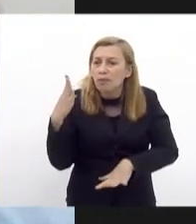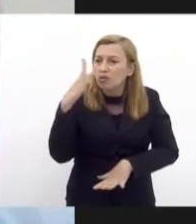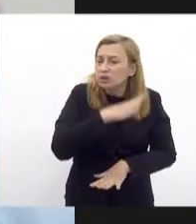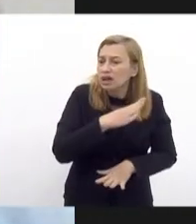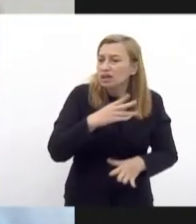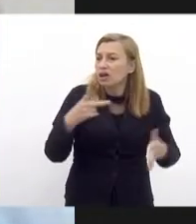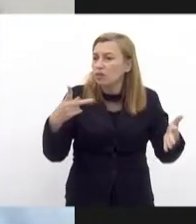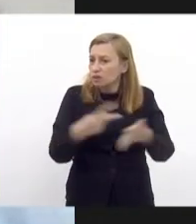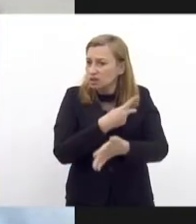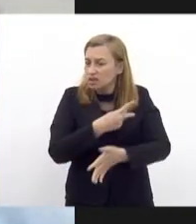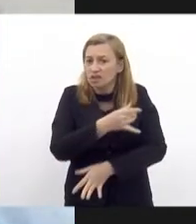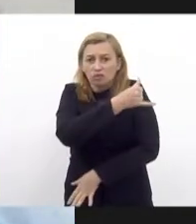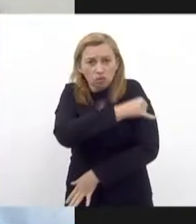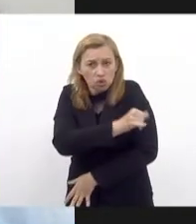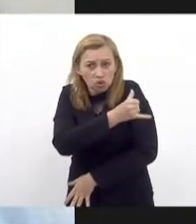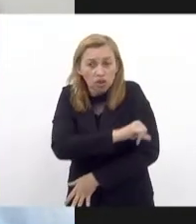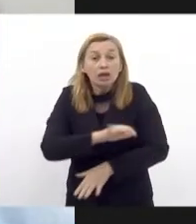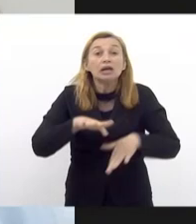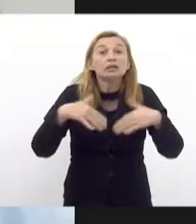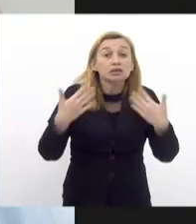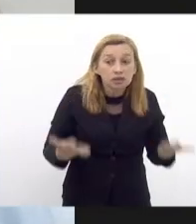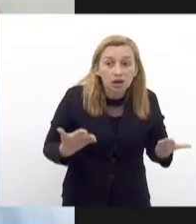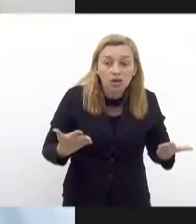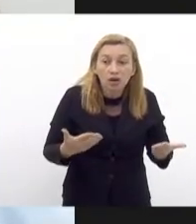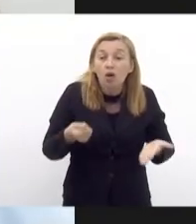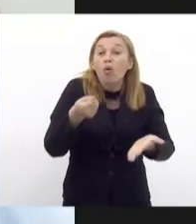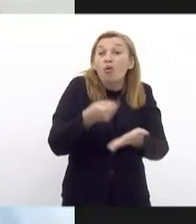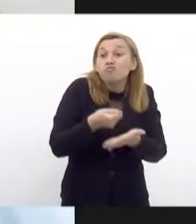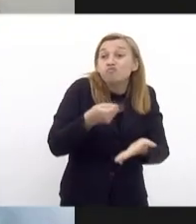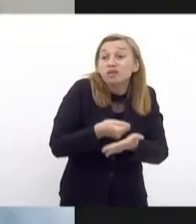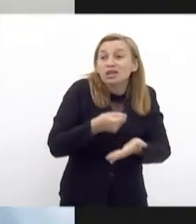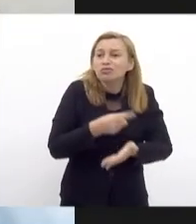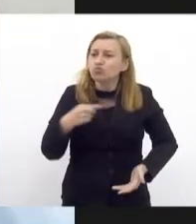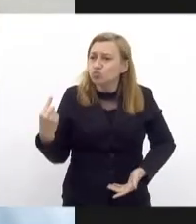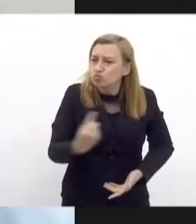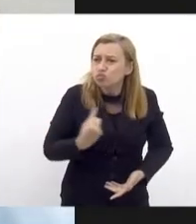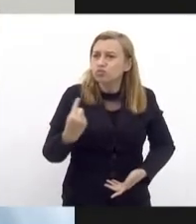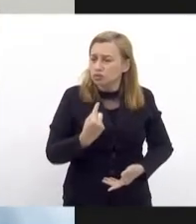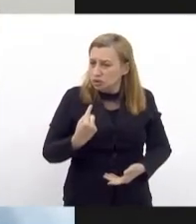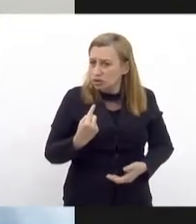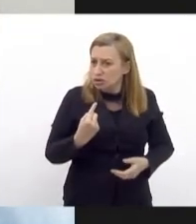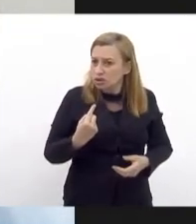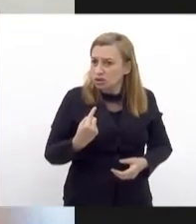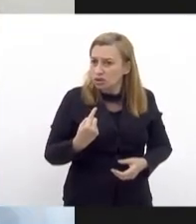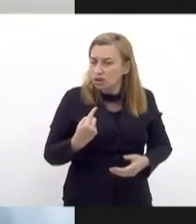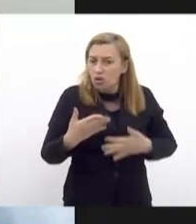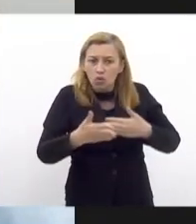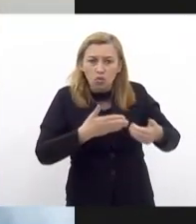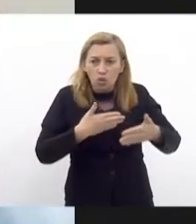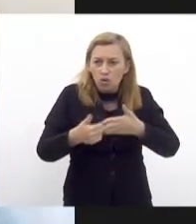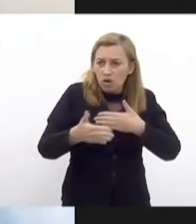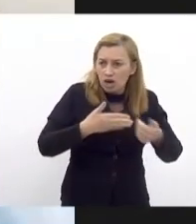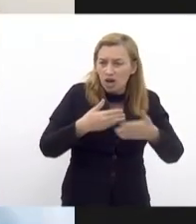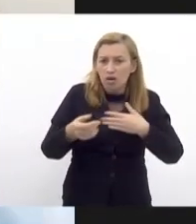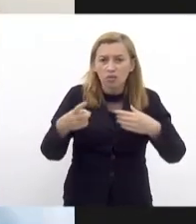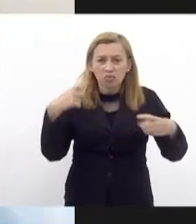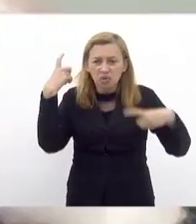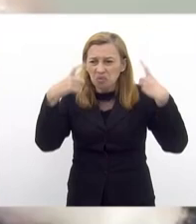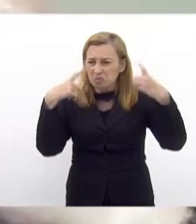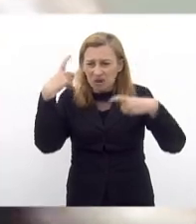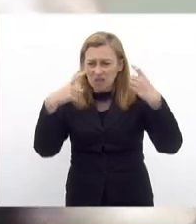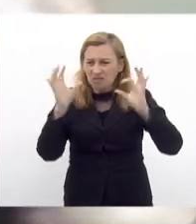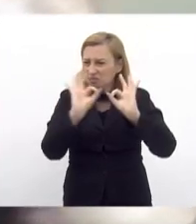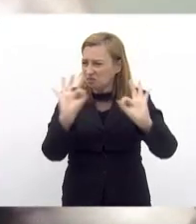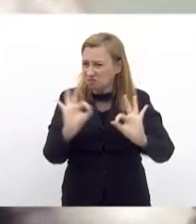está sendo feita com o Rio de Janeiro. Então, portanto, é obrigação nossa, sem qualquer preocupação de cultura, sem